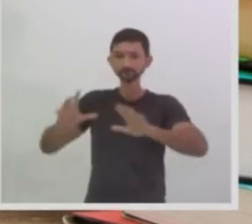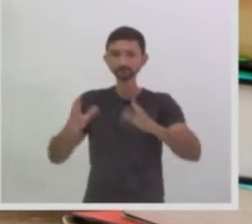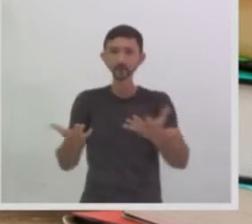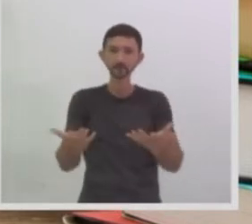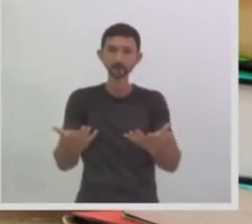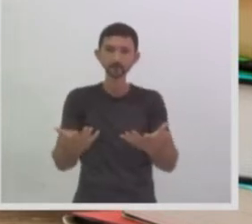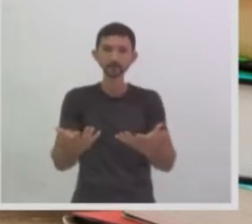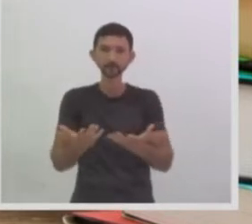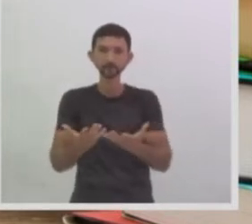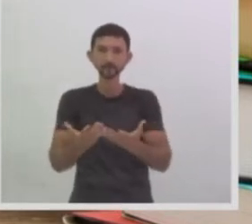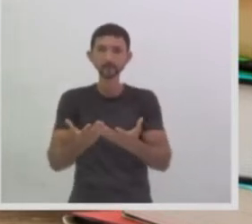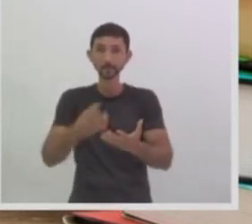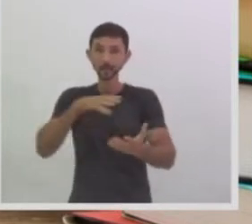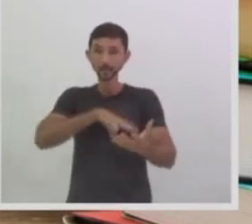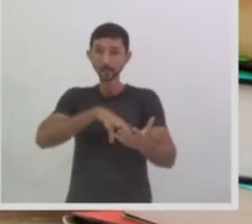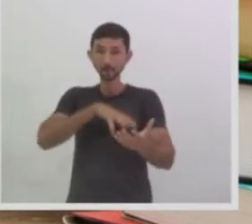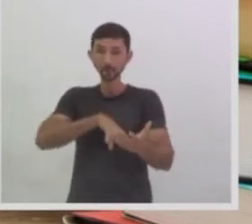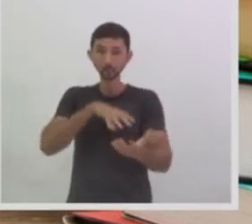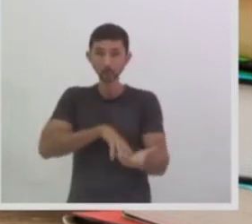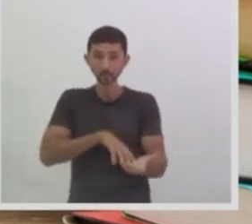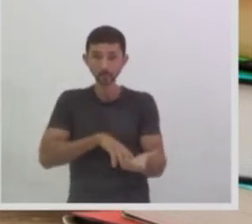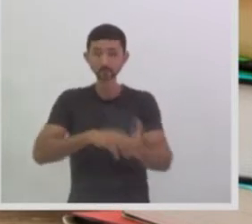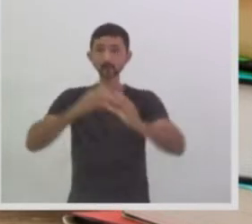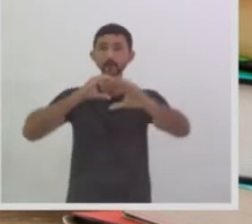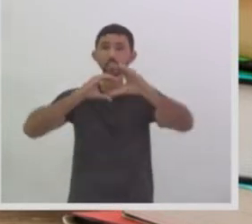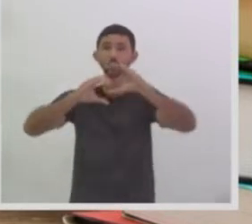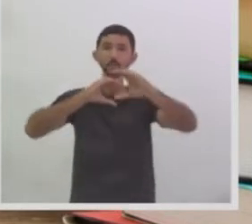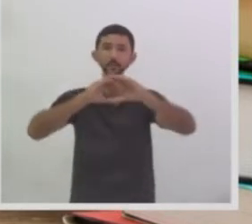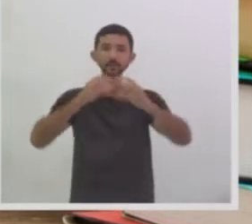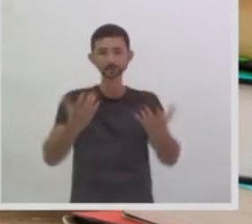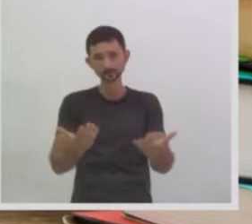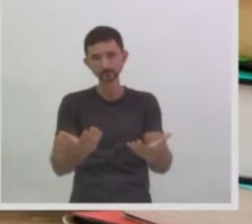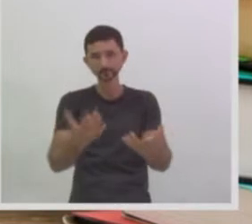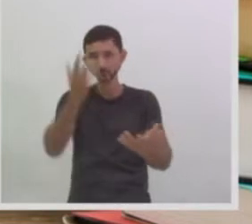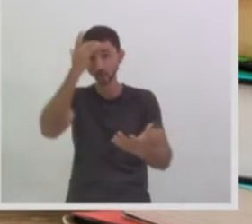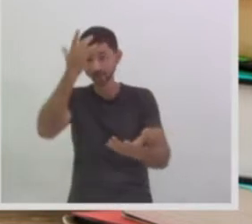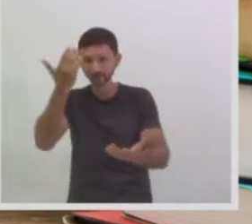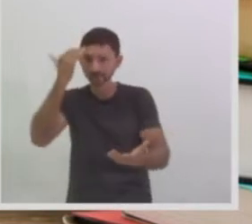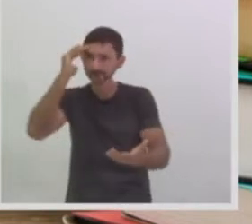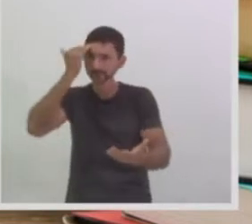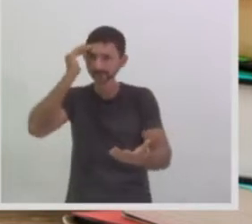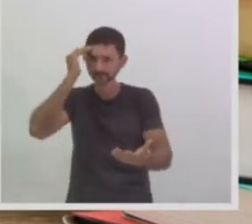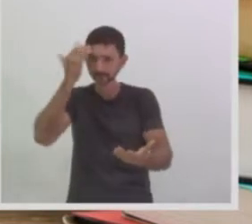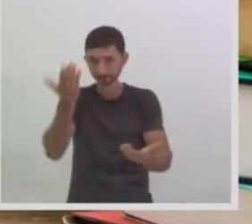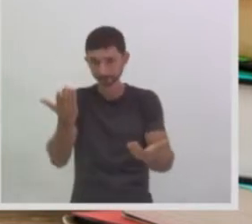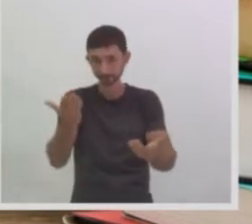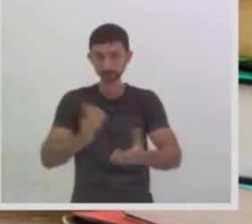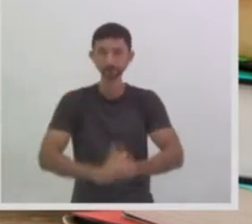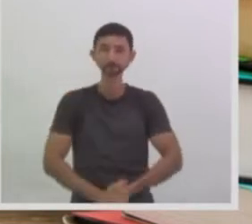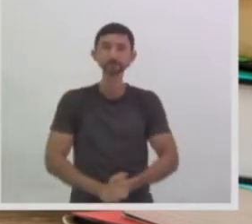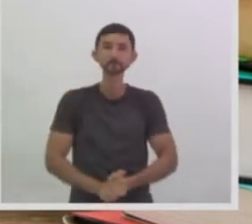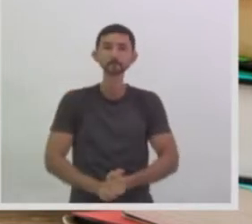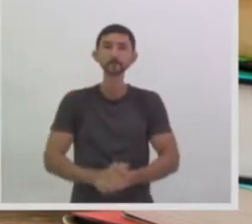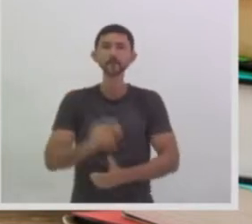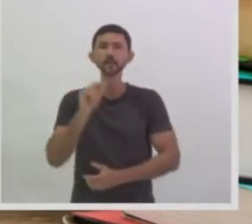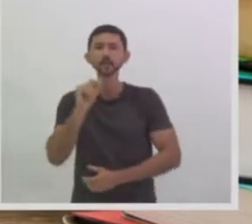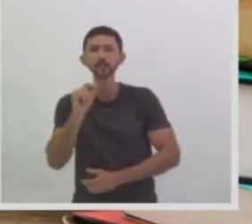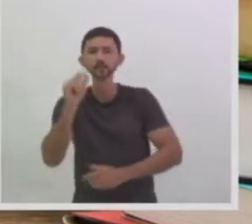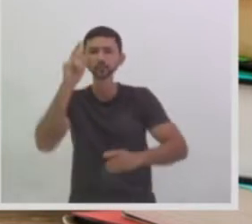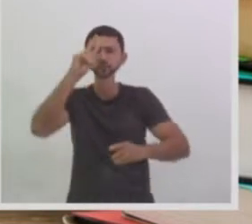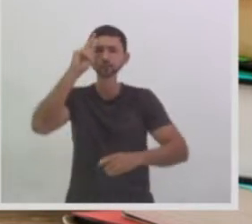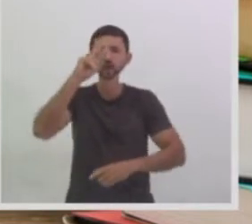escolhemos a língua portuguesa como meio de comunicação, então fica fácil compreender. Bem, mas para que serve